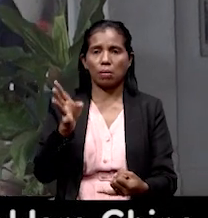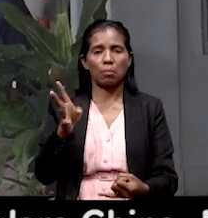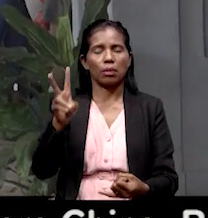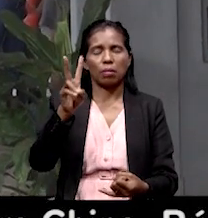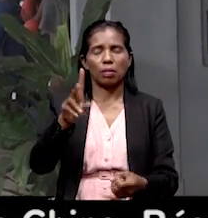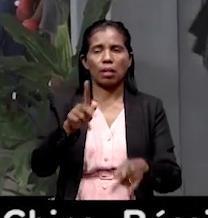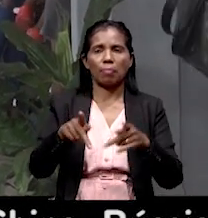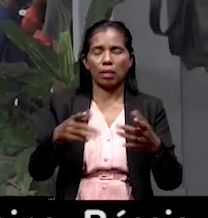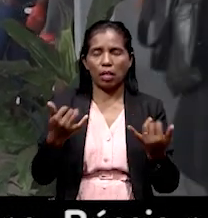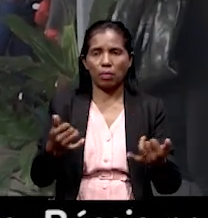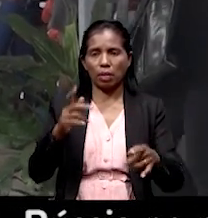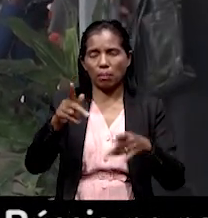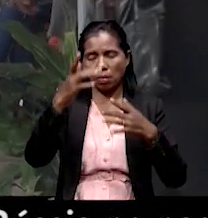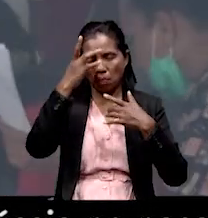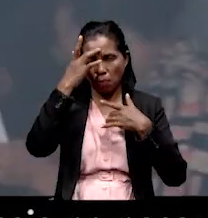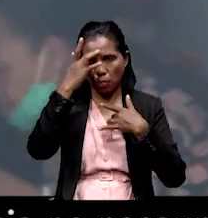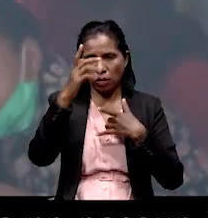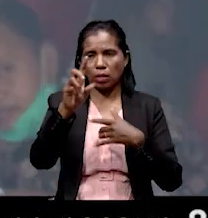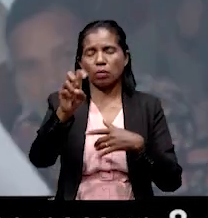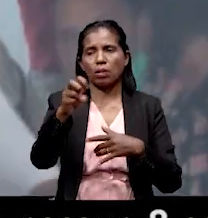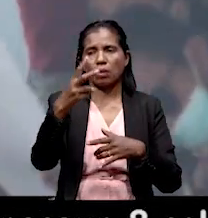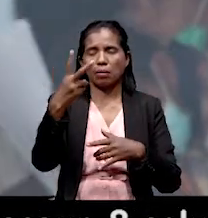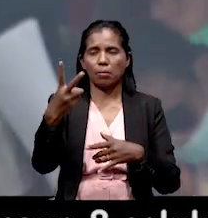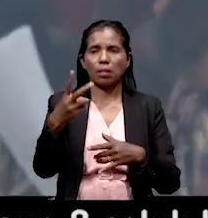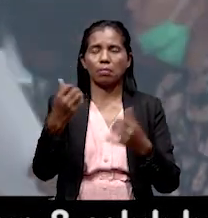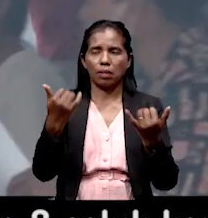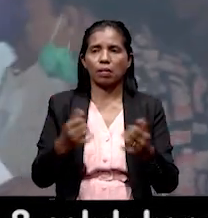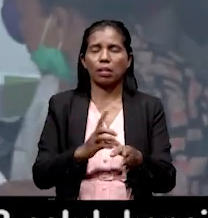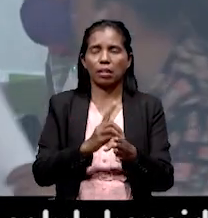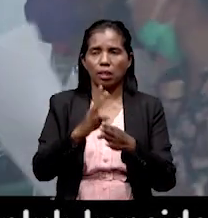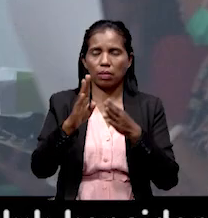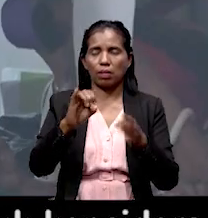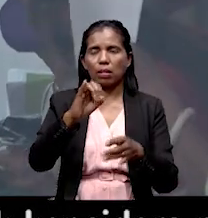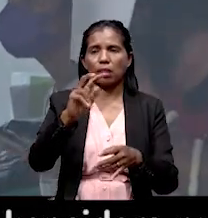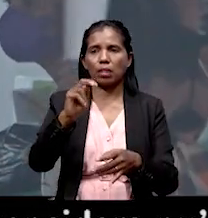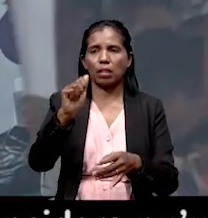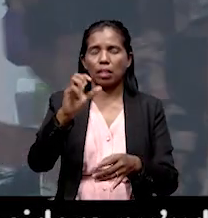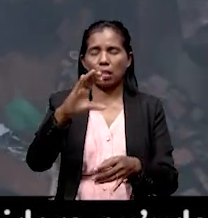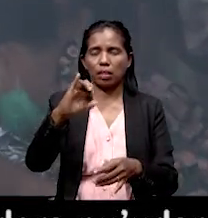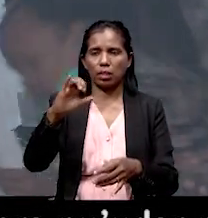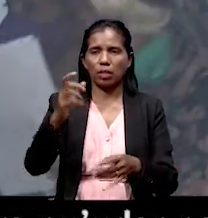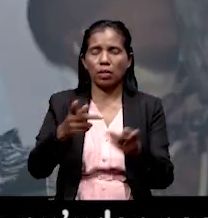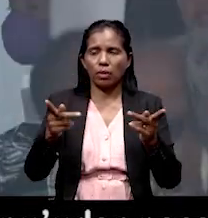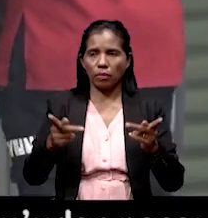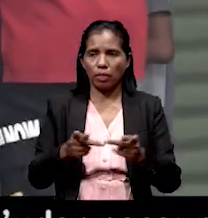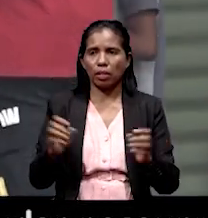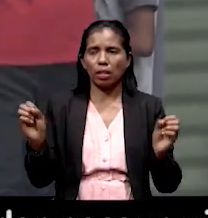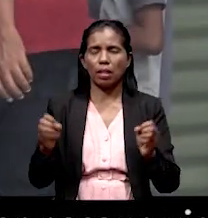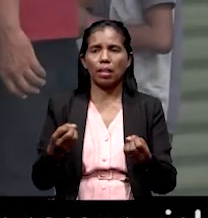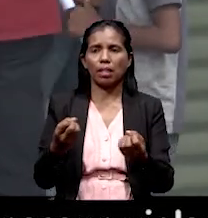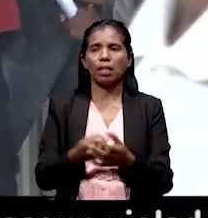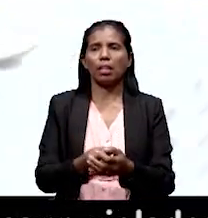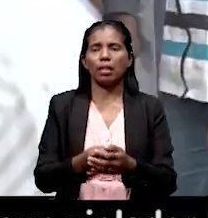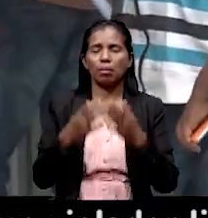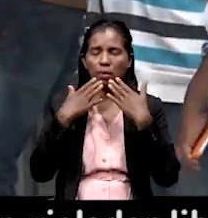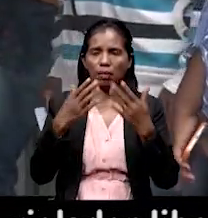mak oras ni radang continua baixa. Diretor clínica Barupité Inácio dos Santos Ateteng ho fatin ni bela suficiente, obrigado tem